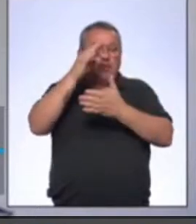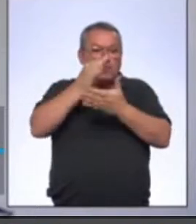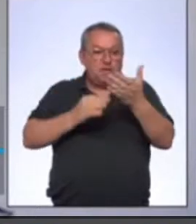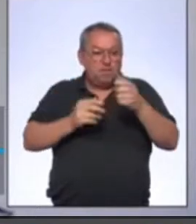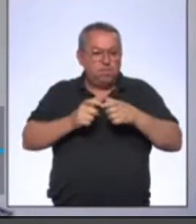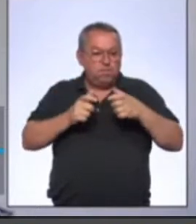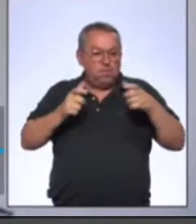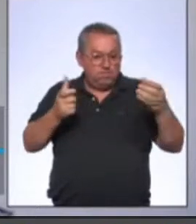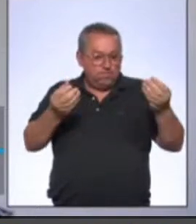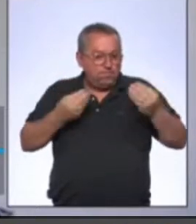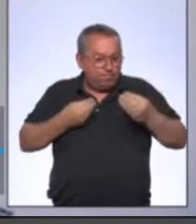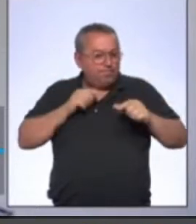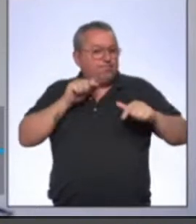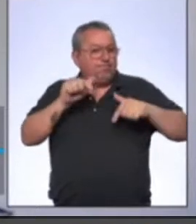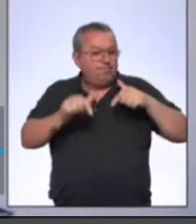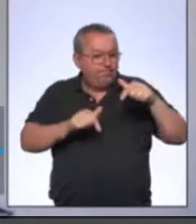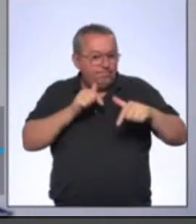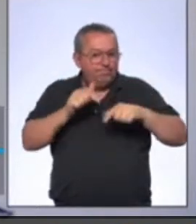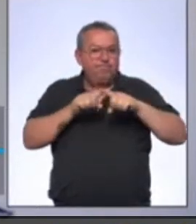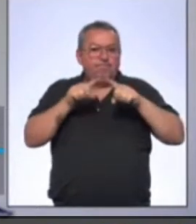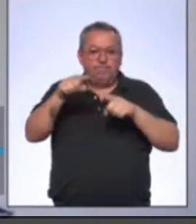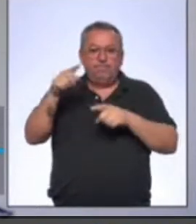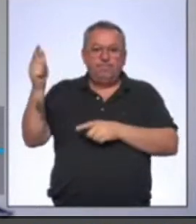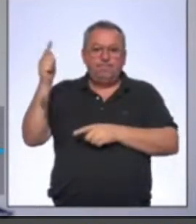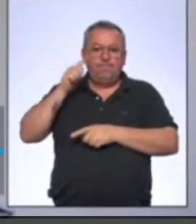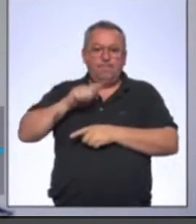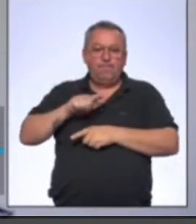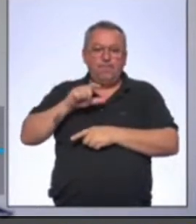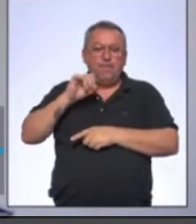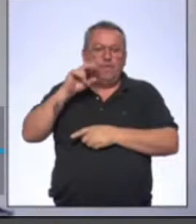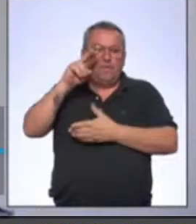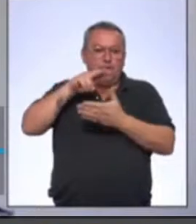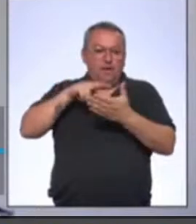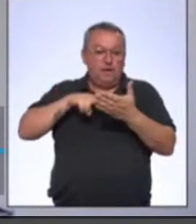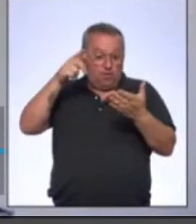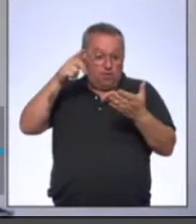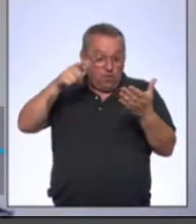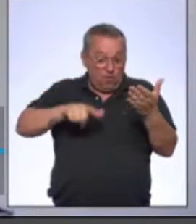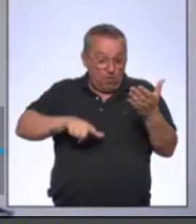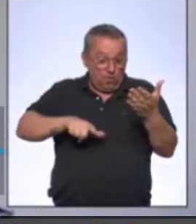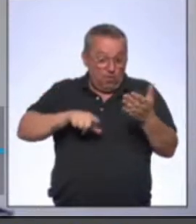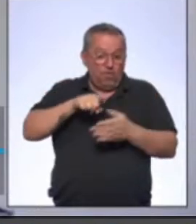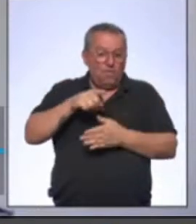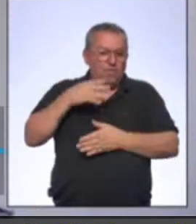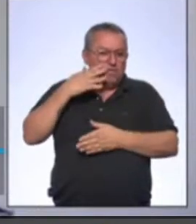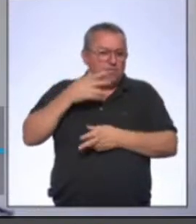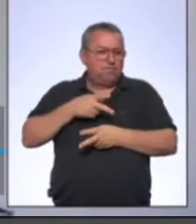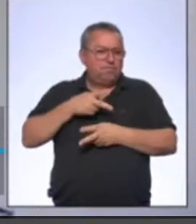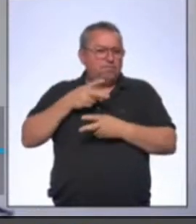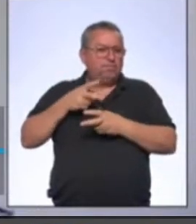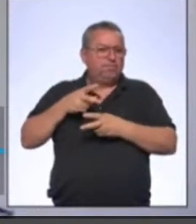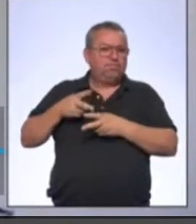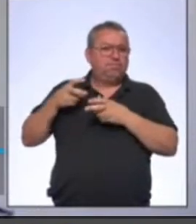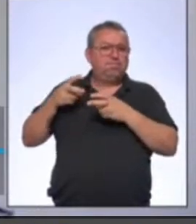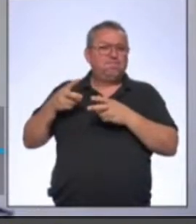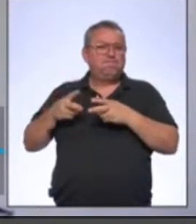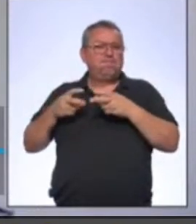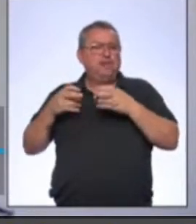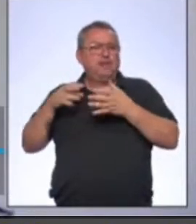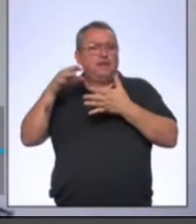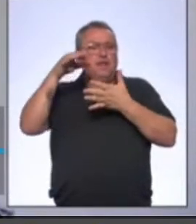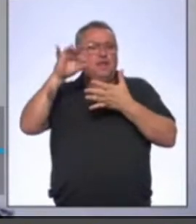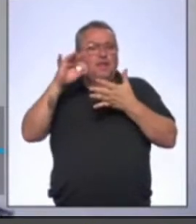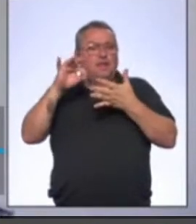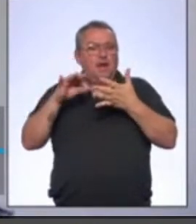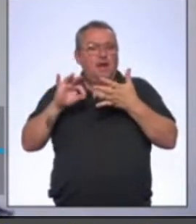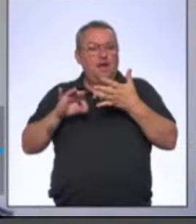também dão um pouquinho de trabalho. Mas eu tenho certeza que vocês conseguem. Se vocês lerem o texto de novo, vocês vão sacar essas peculiaridades, né? Que são